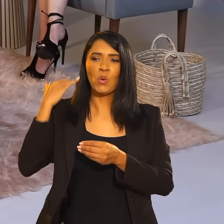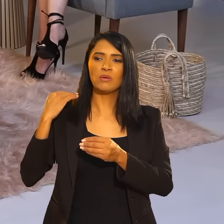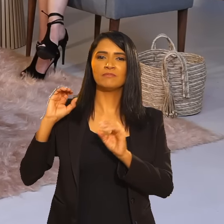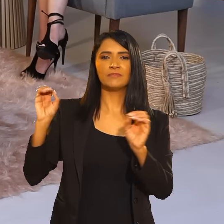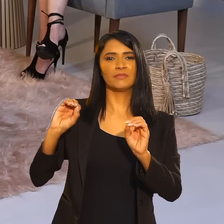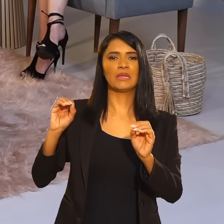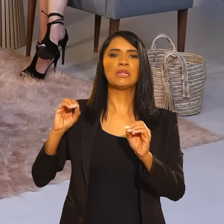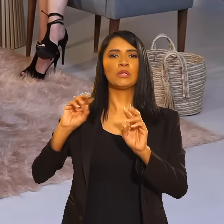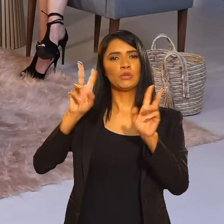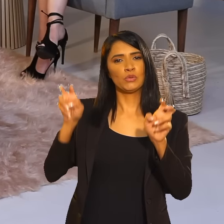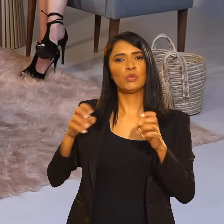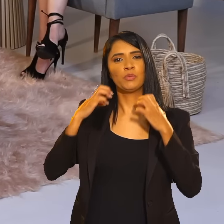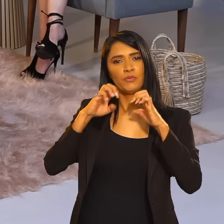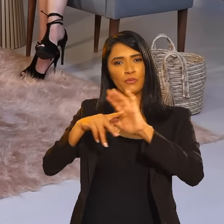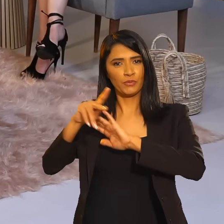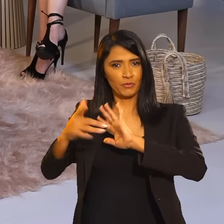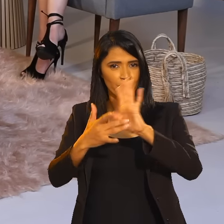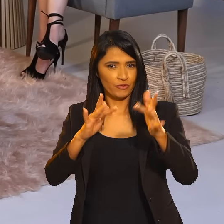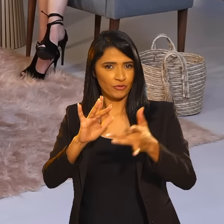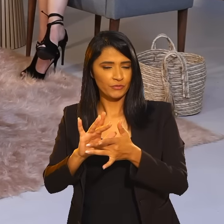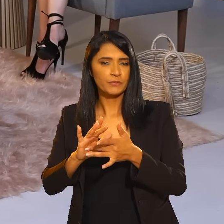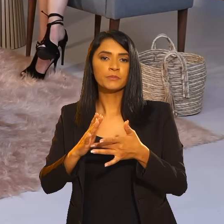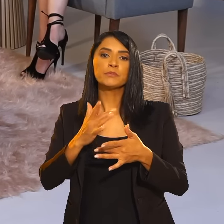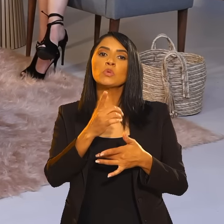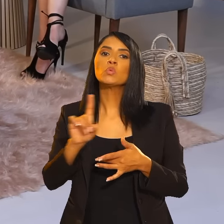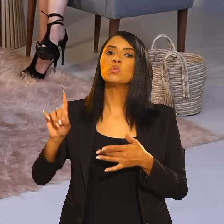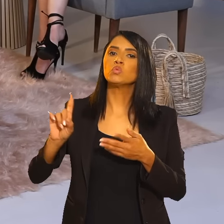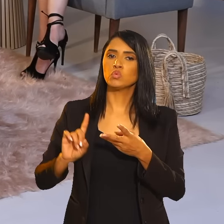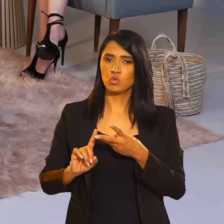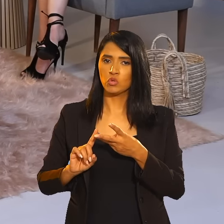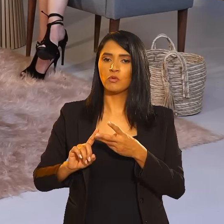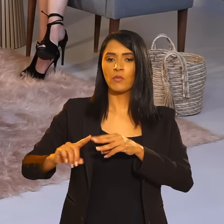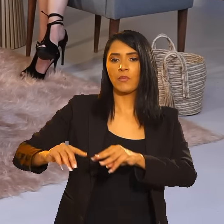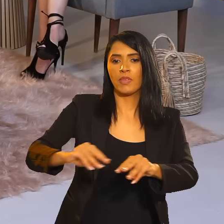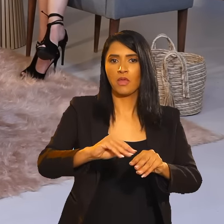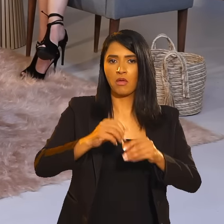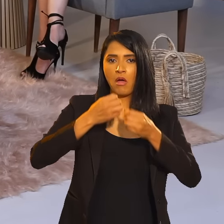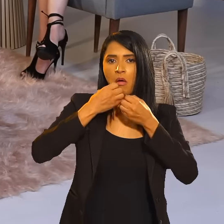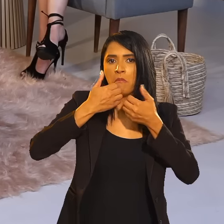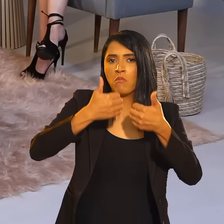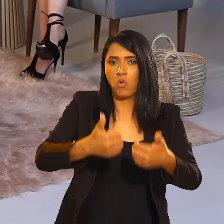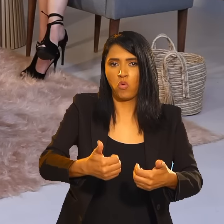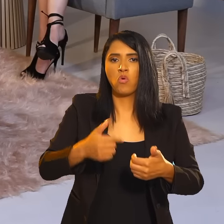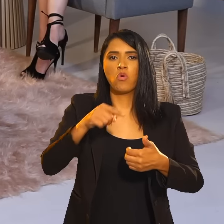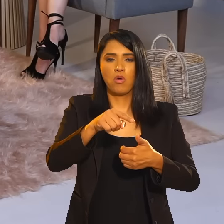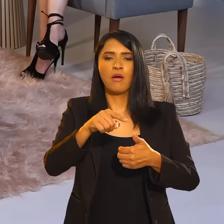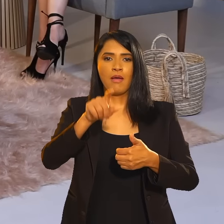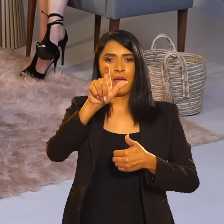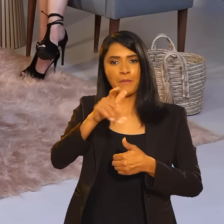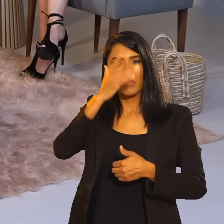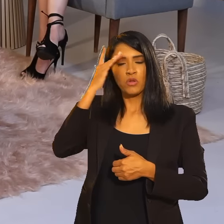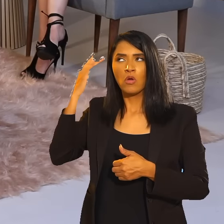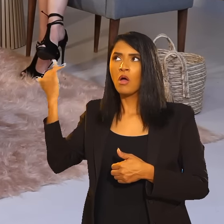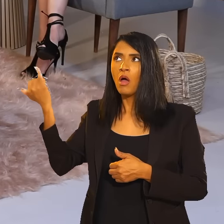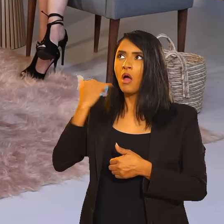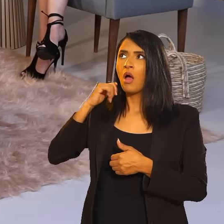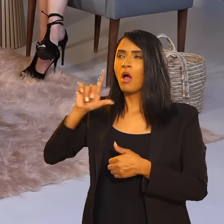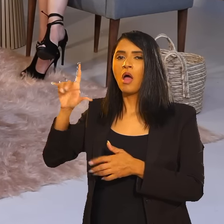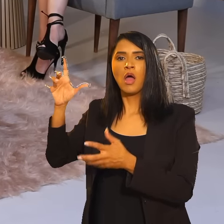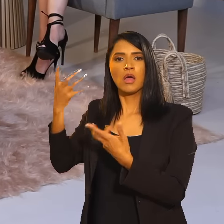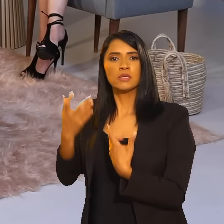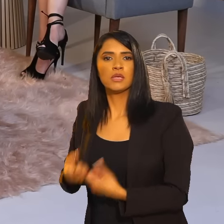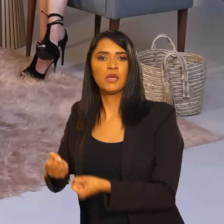ninguém do Evangelho de Deus, né? E por último, da terra boa, que representa os que ouvem a palavra,